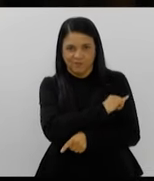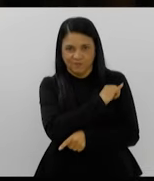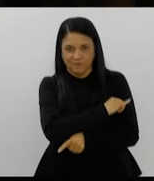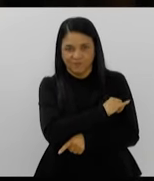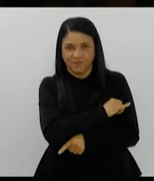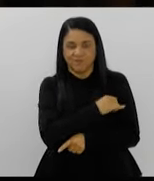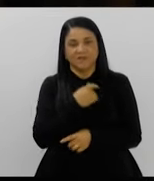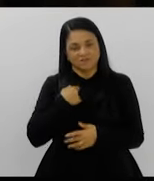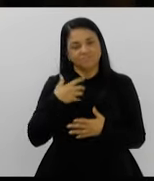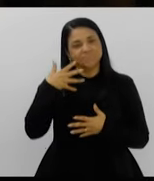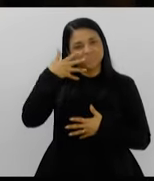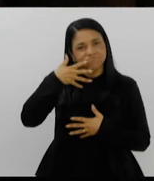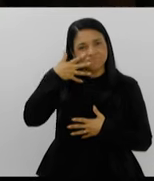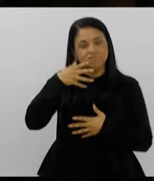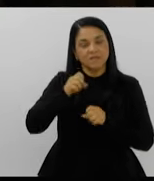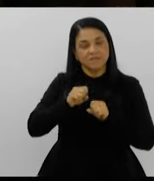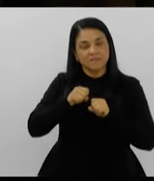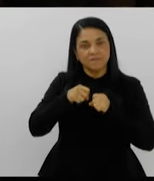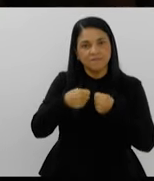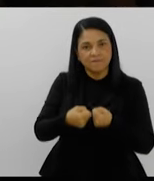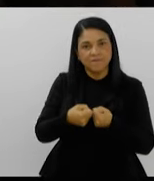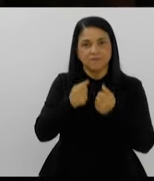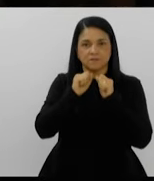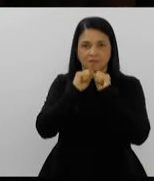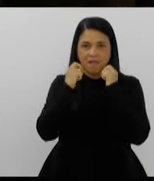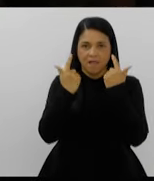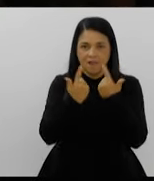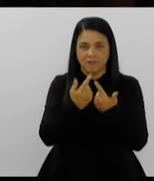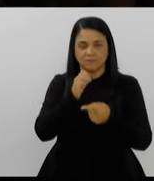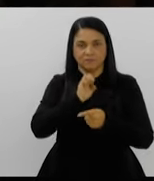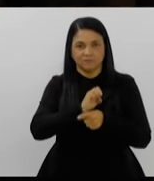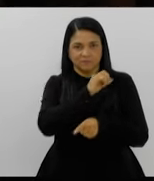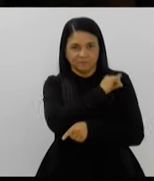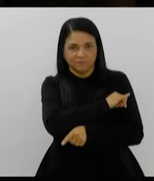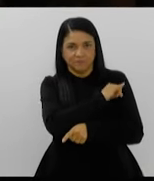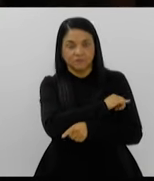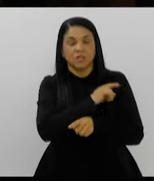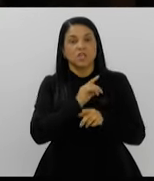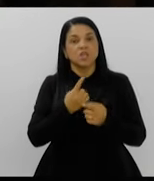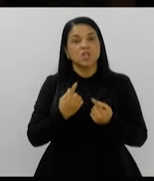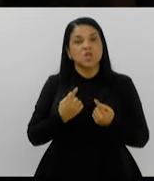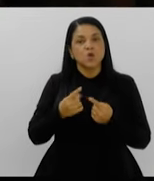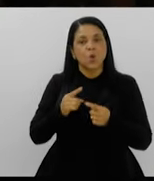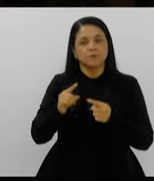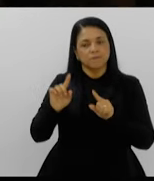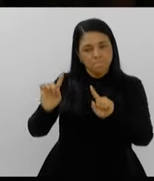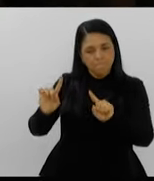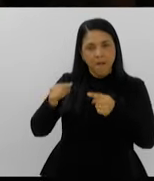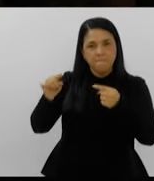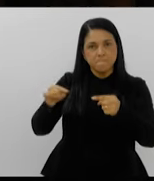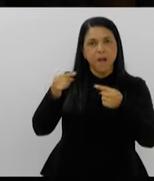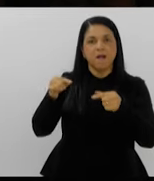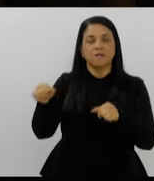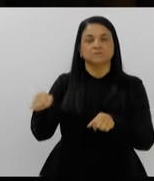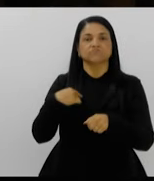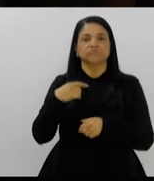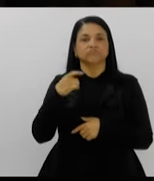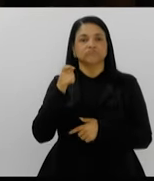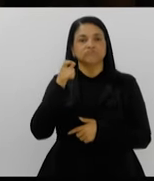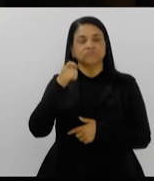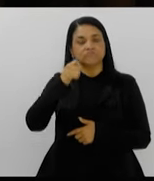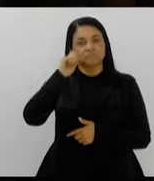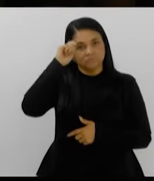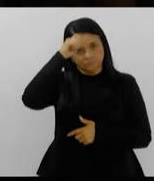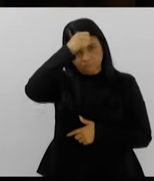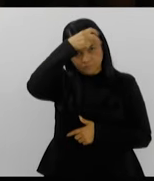essas eram as minhas falas em defesa ao Parlamento do Rio de Janeiro e contra os ataques infames proferidos por Eduardo Paes. Felipe